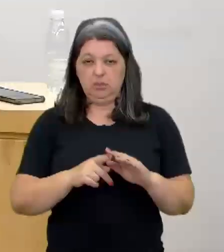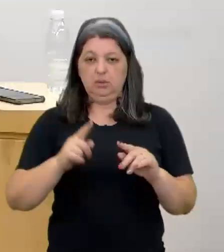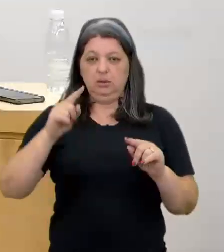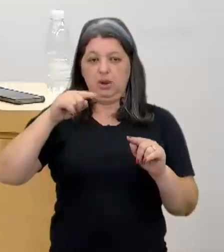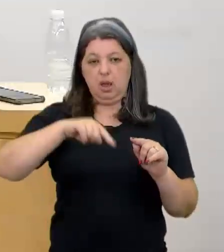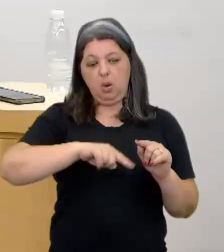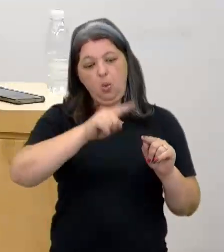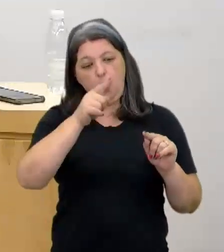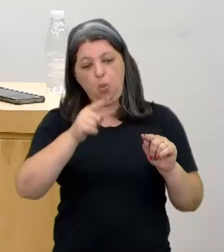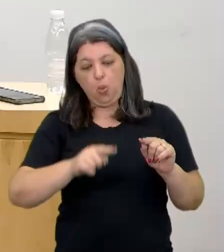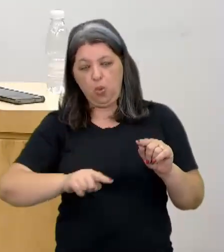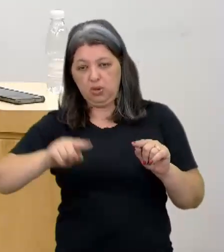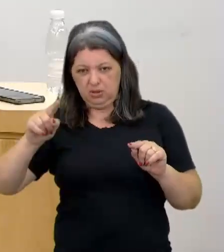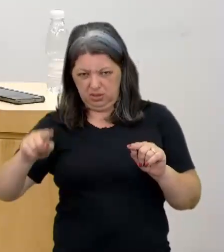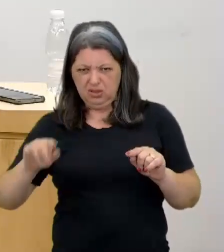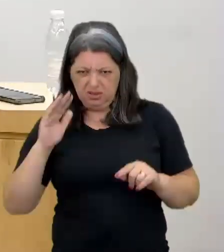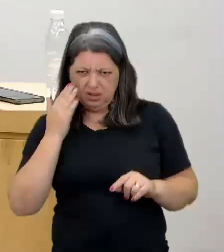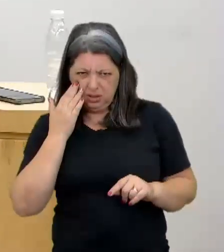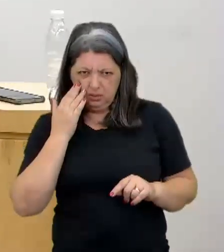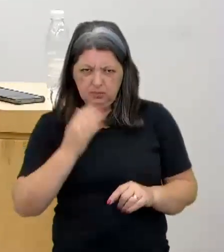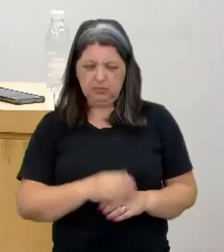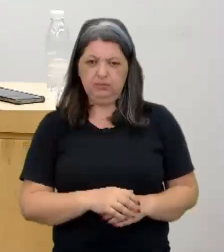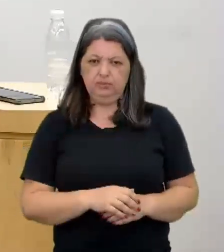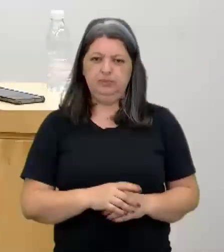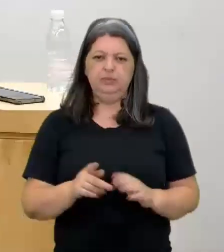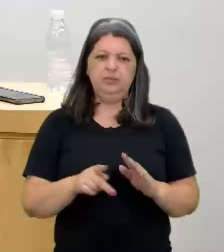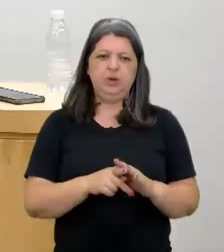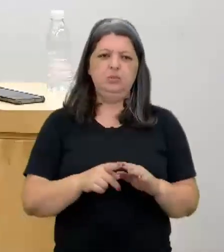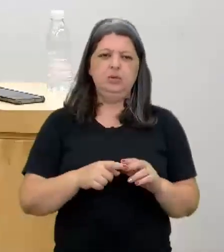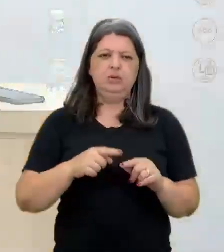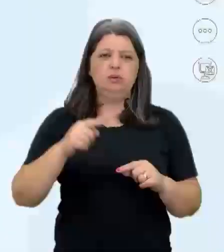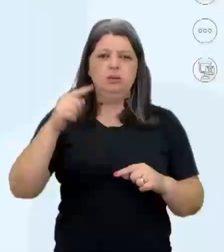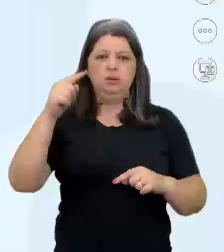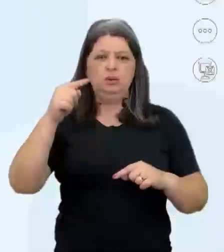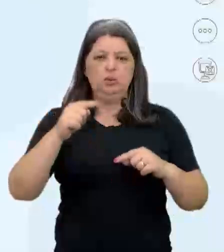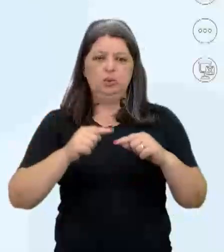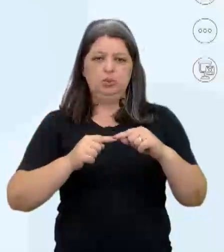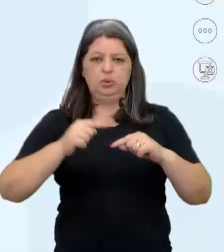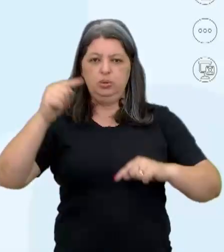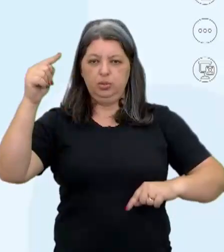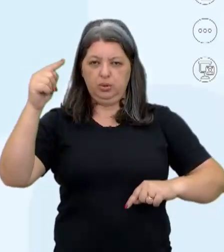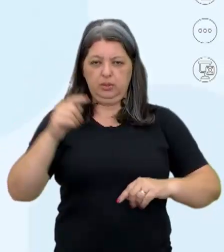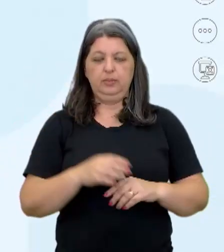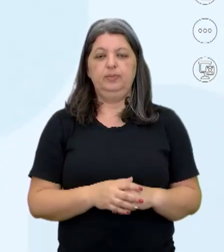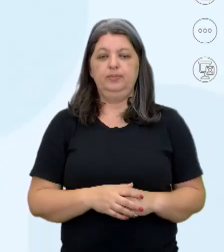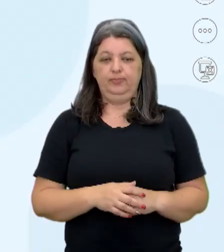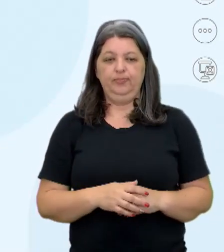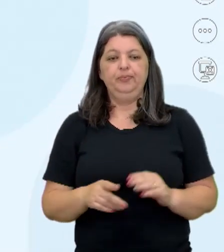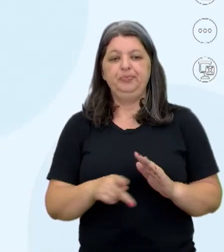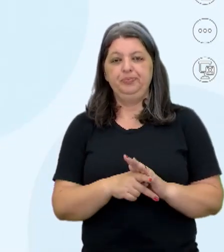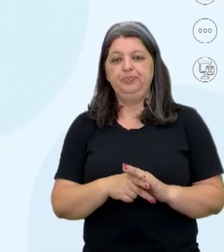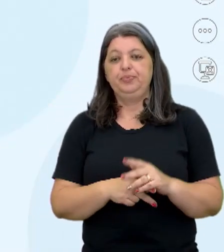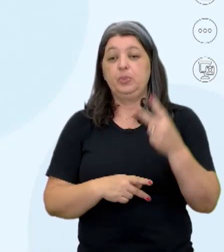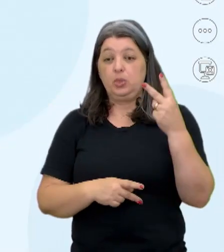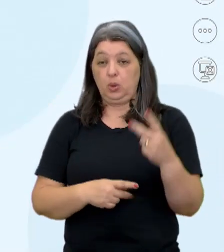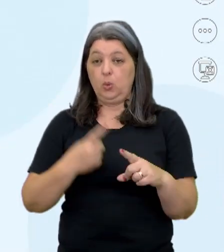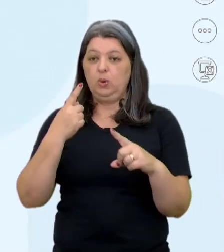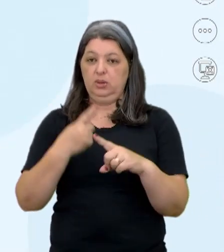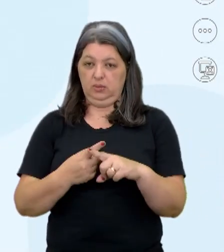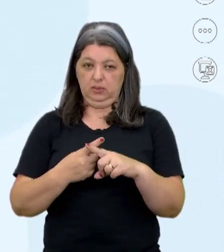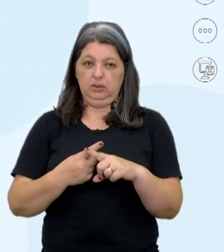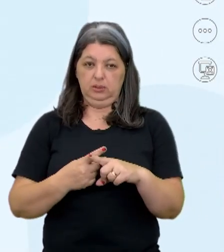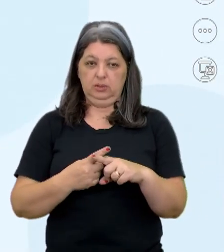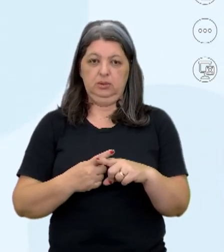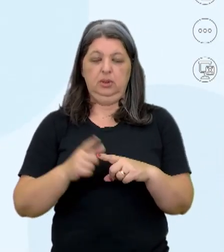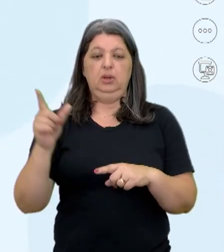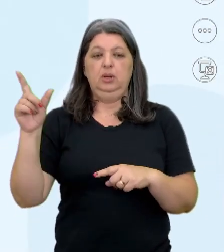onda. Deu para entender? Então, achatou, esticou. Olha o termo bonito lá. Ó. Ampliou 2 vezes, reduziu